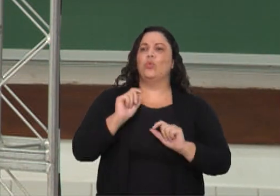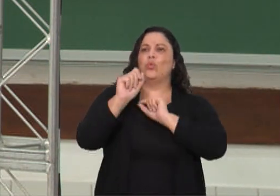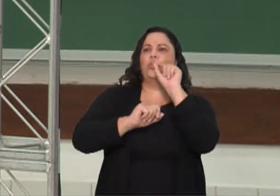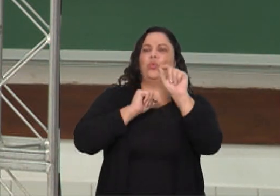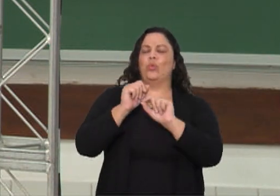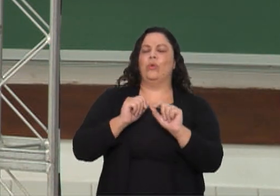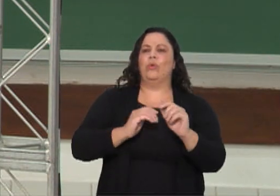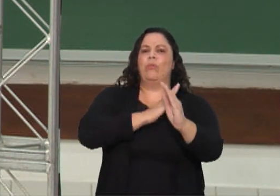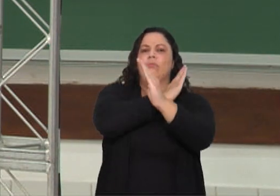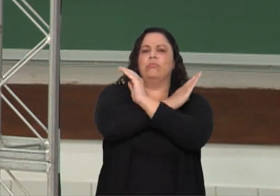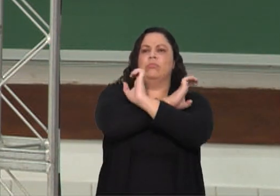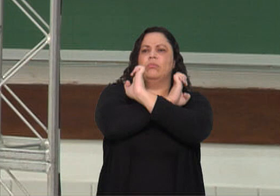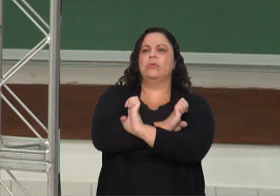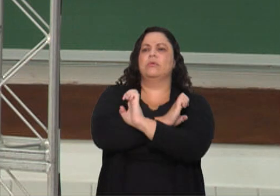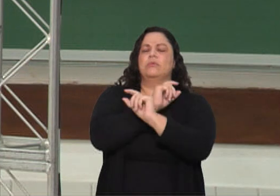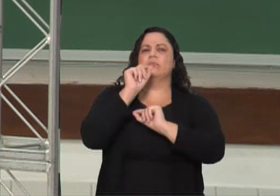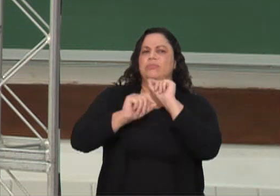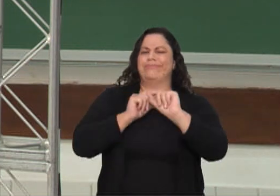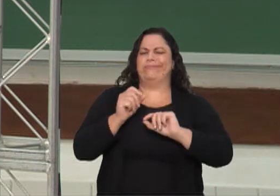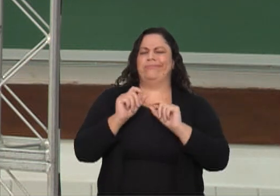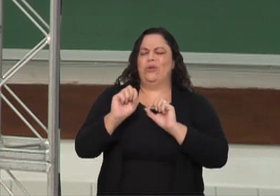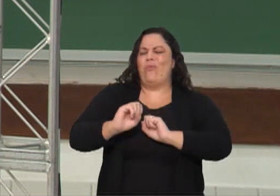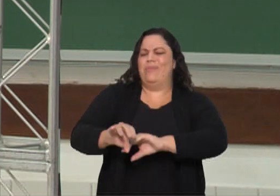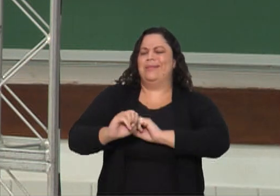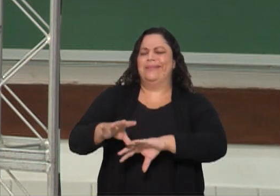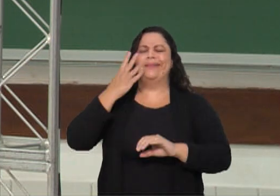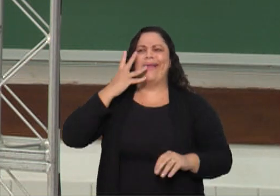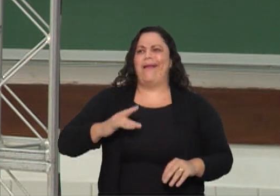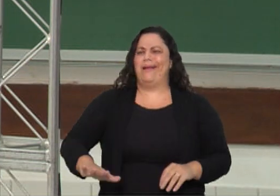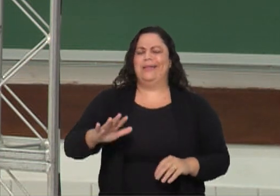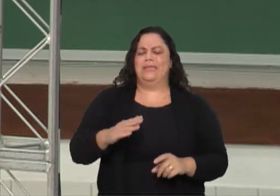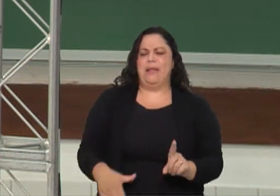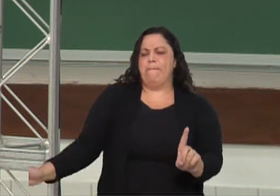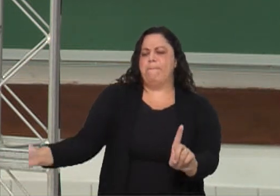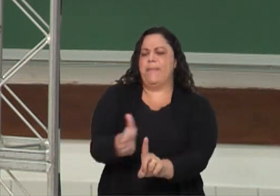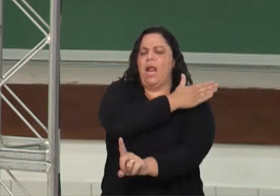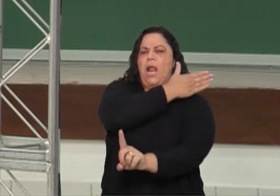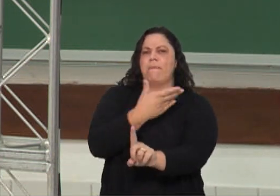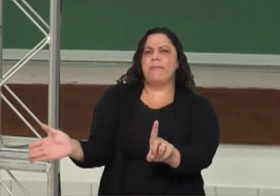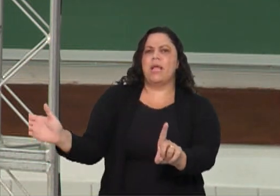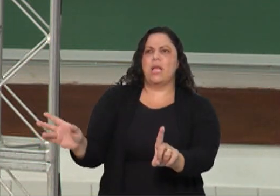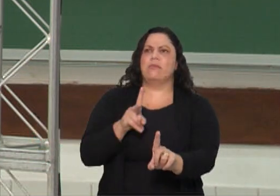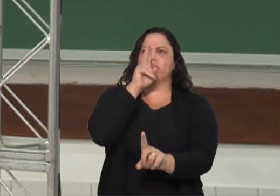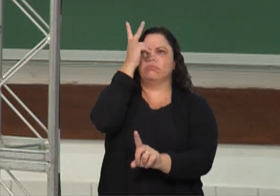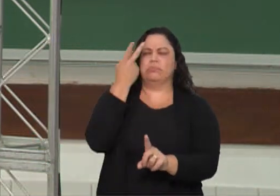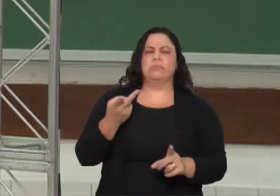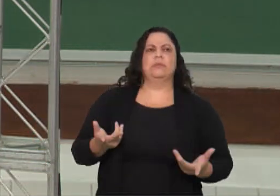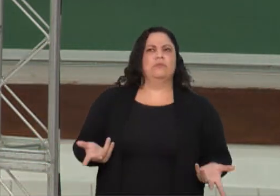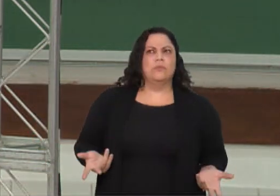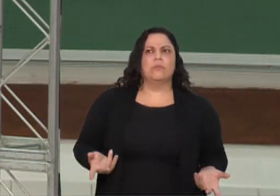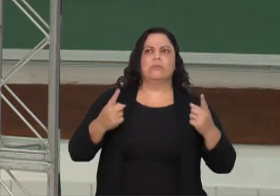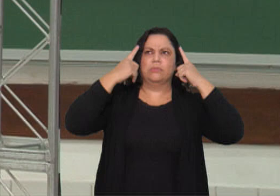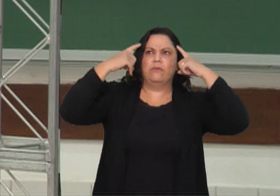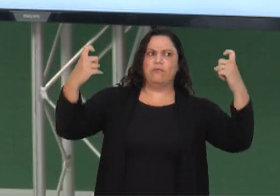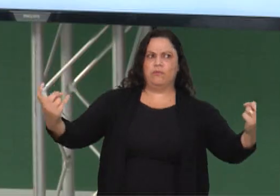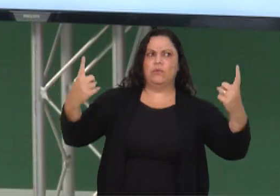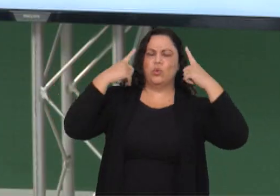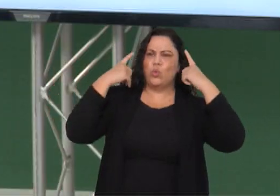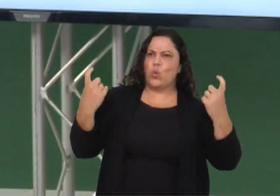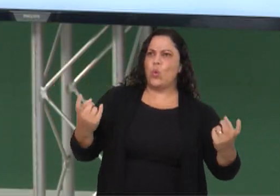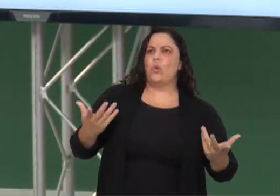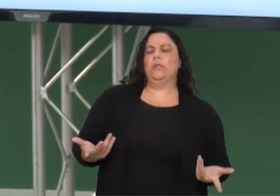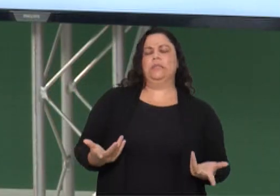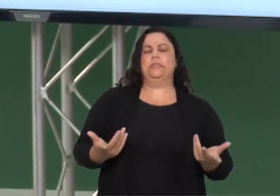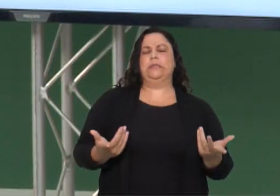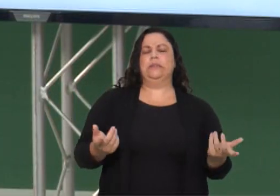são muito violentos, né? A forma deles educar a criança era tipo tapa na orelha mesmo, como diz o outro, né? Por que que os gregos, imagine nós então